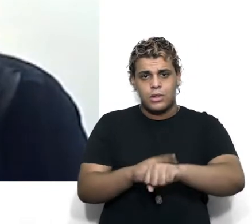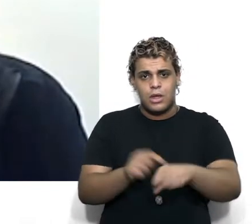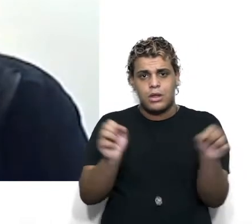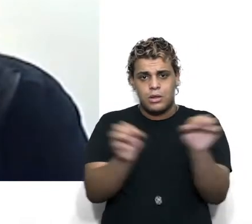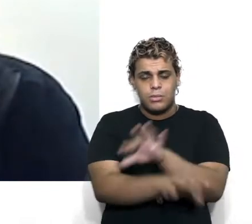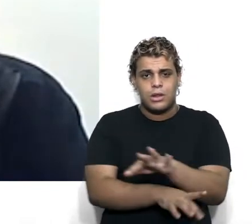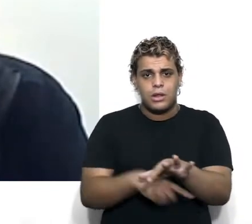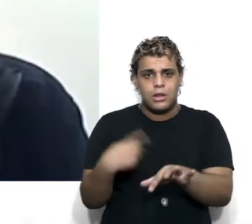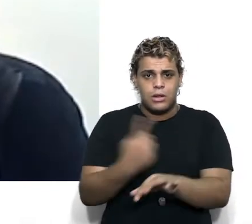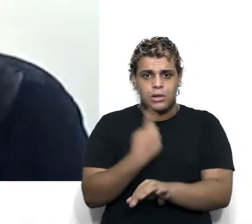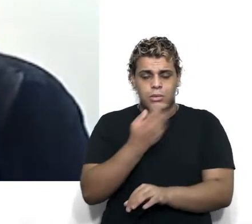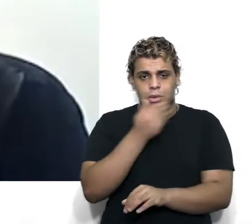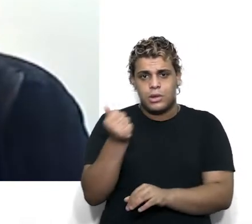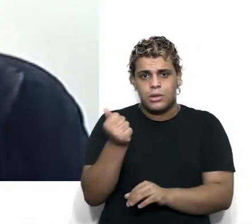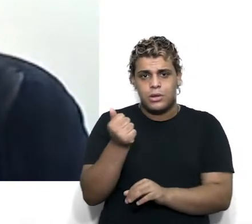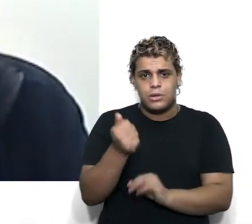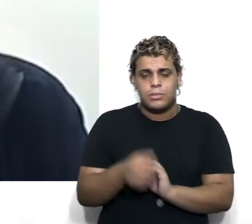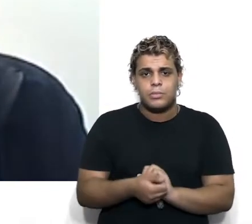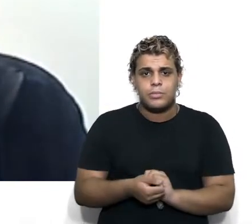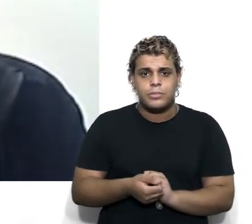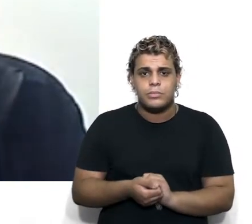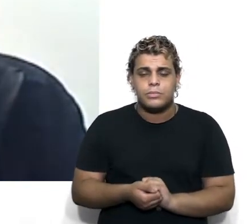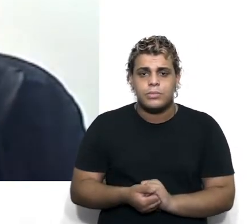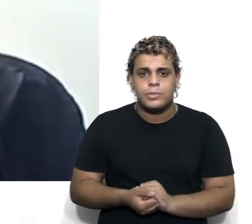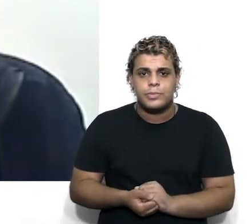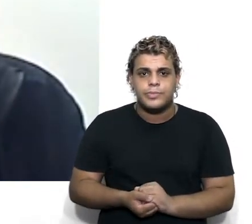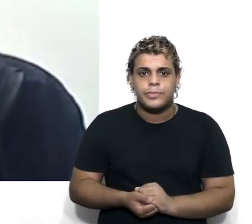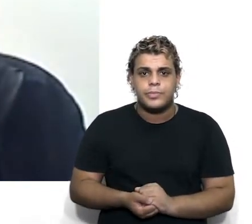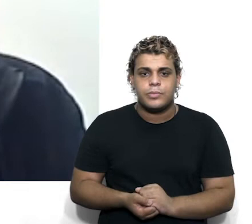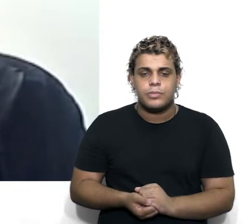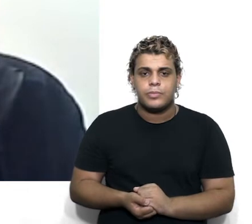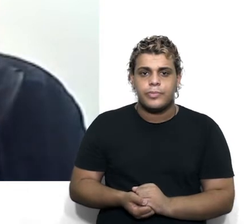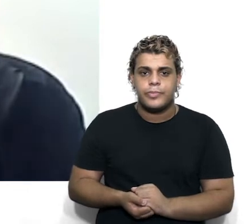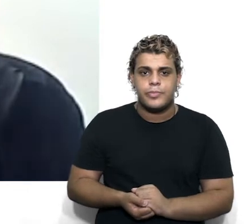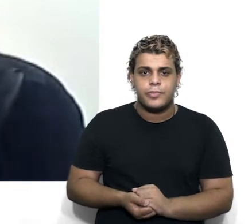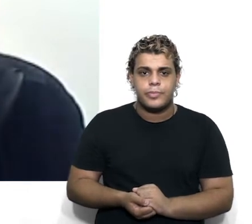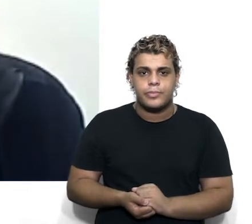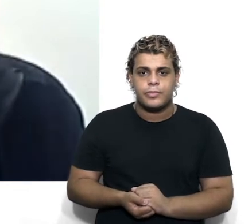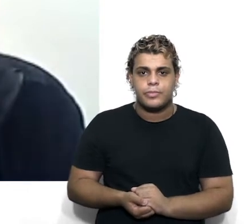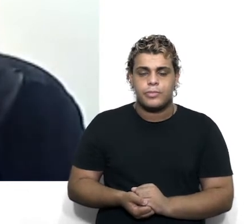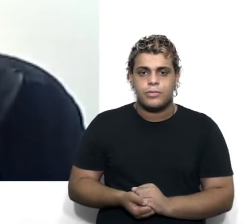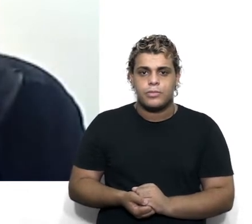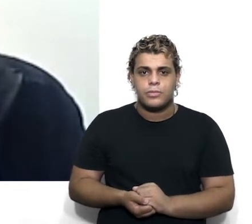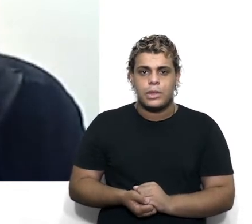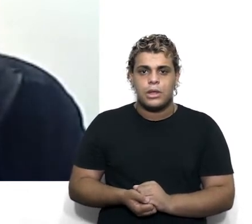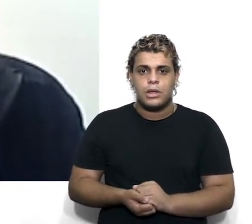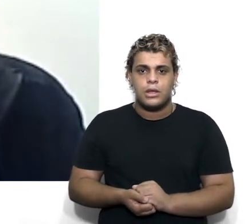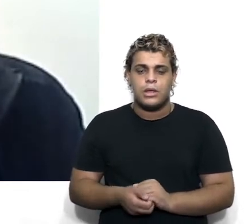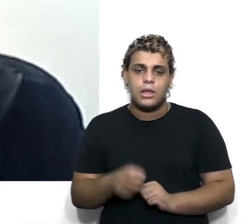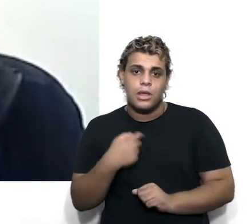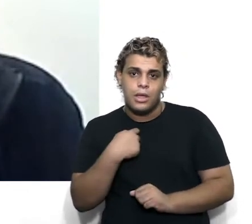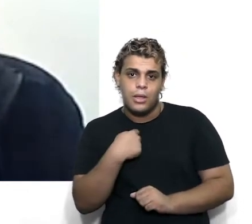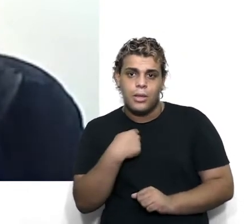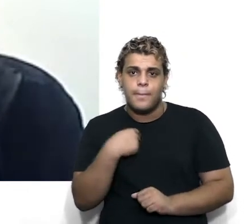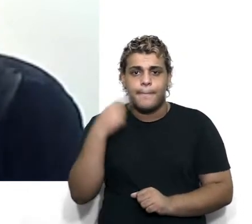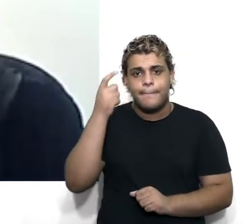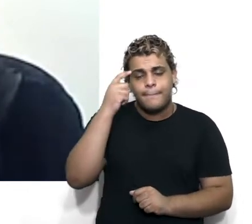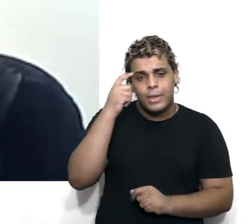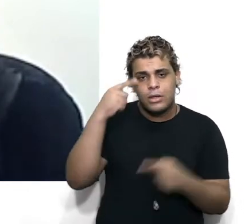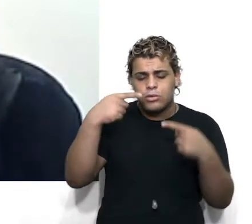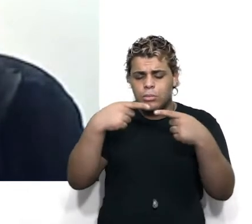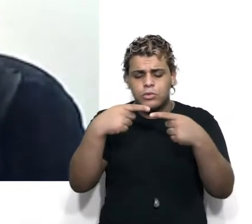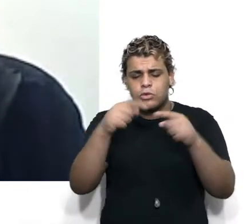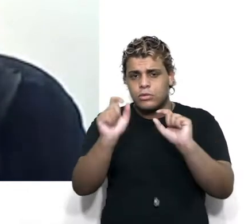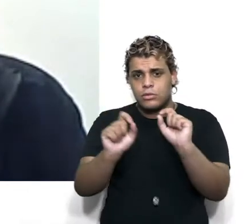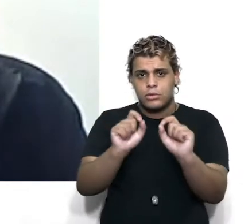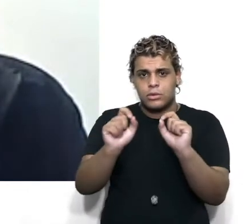brutal aos ecrãs. Que a minha expectativa é que as pessoas no final da pandemia saiam à